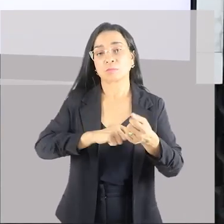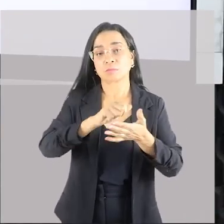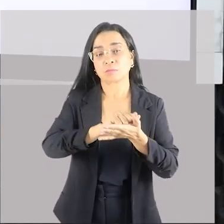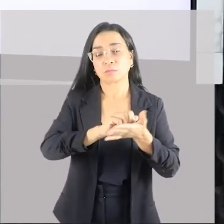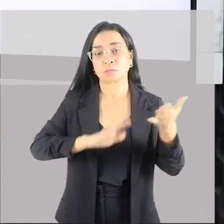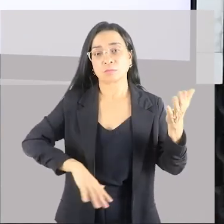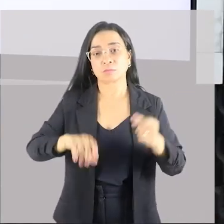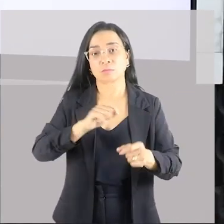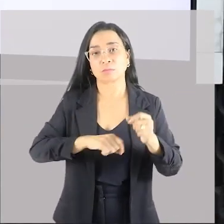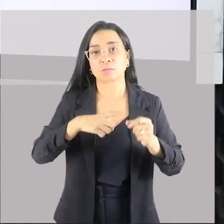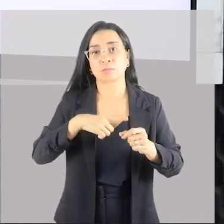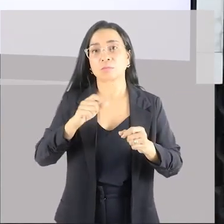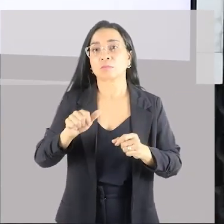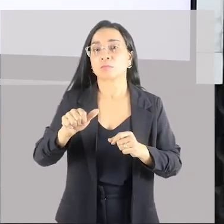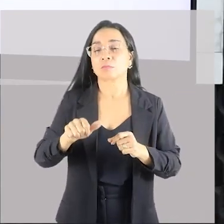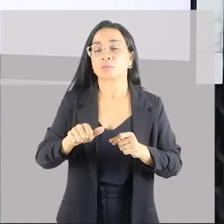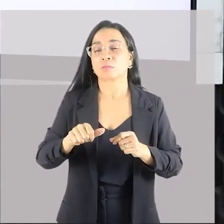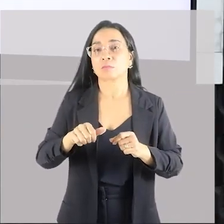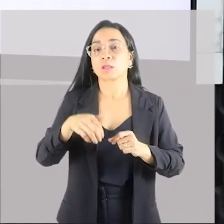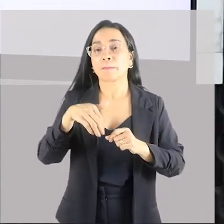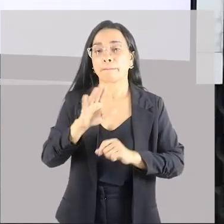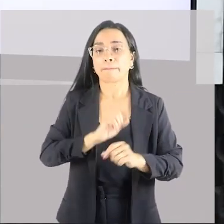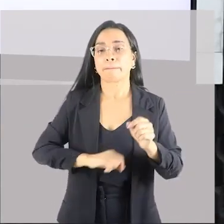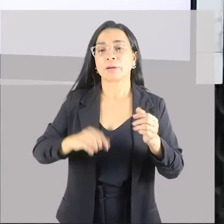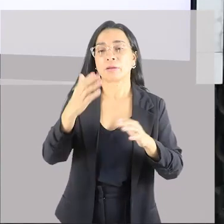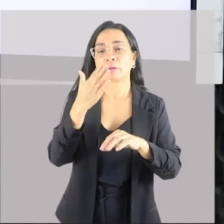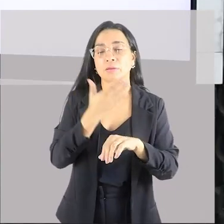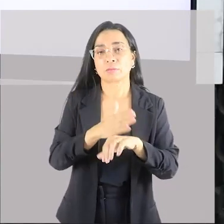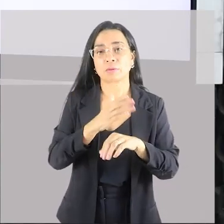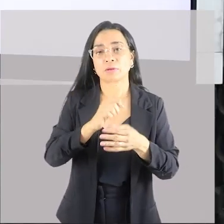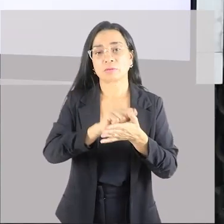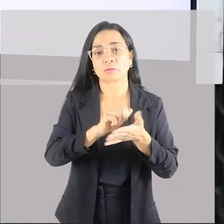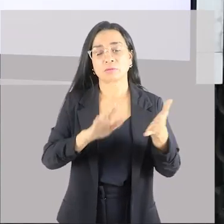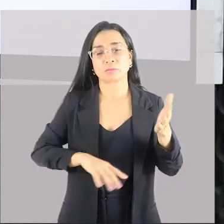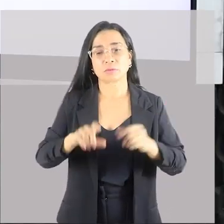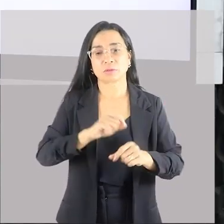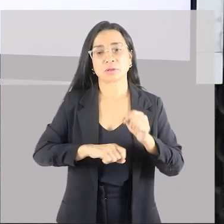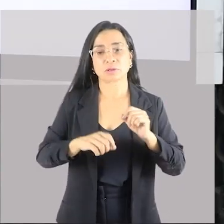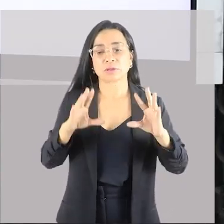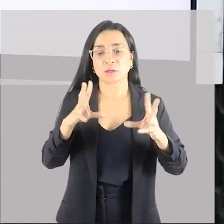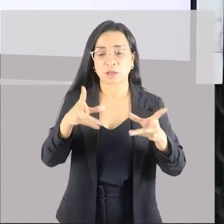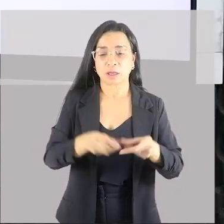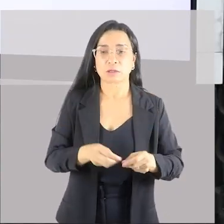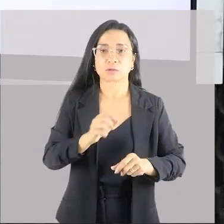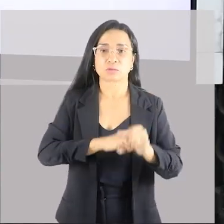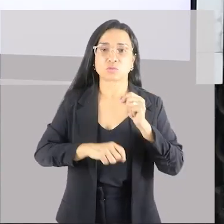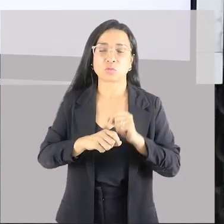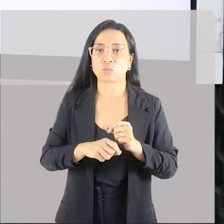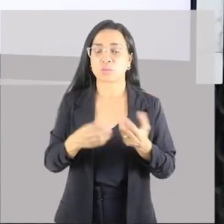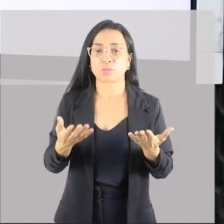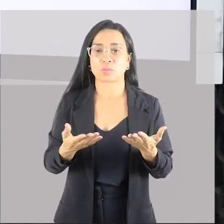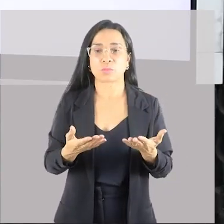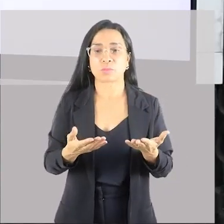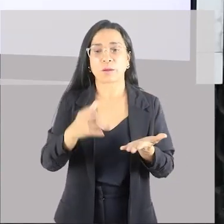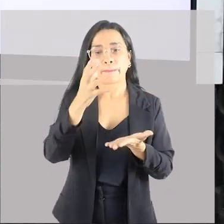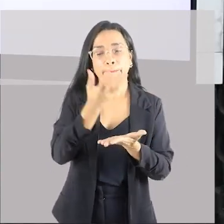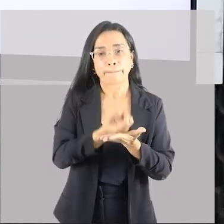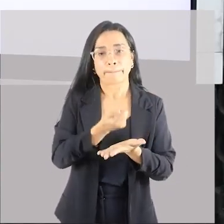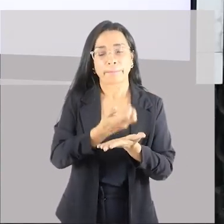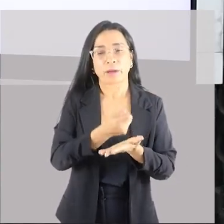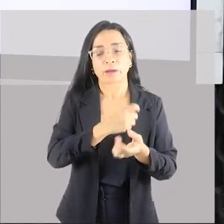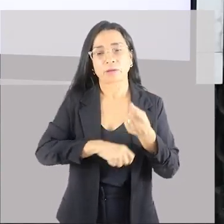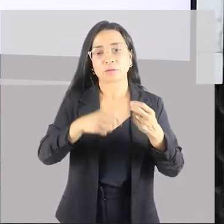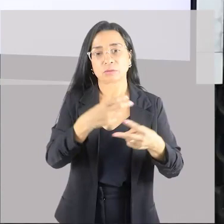aí para vocês. Vocês têm mais exercícios, vocês têm mais teoria, vocês têm resumos, tem muita coisa bacana para vocês, então baixem os nossos